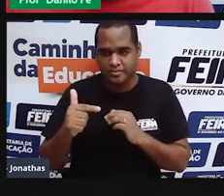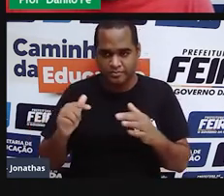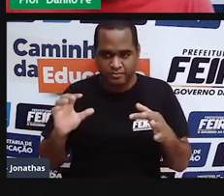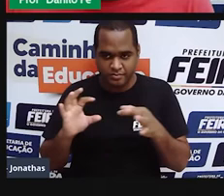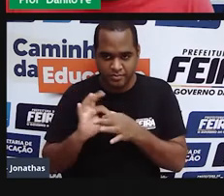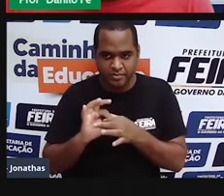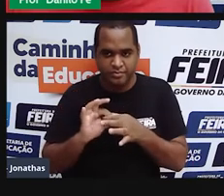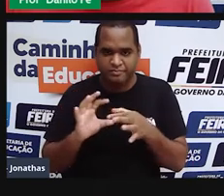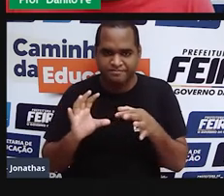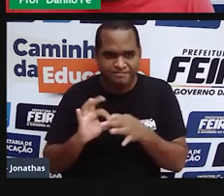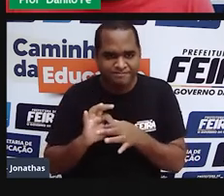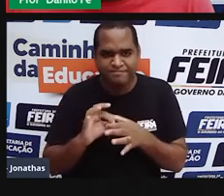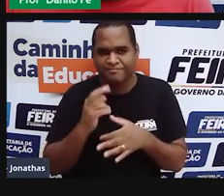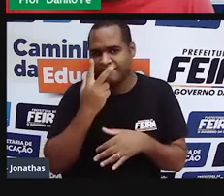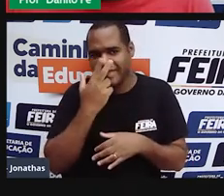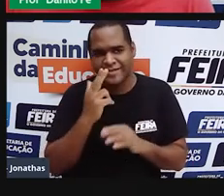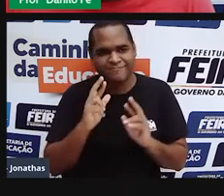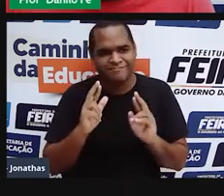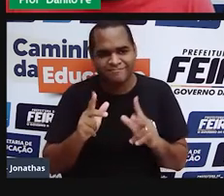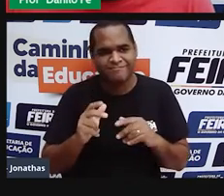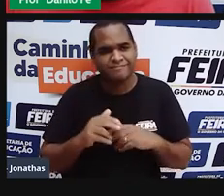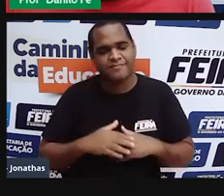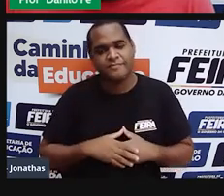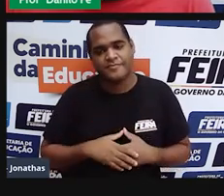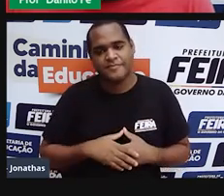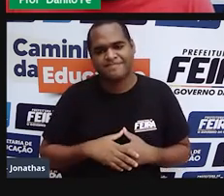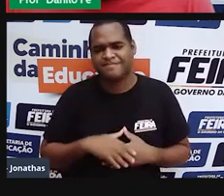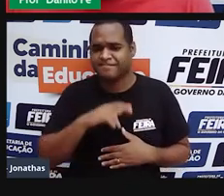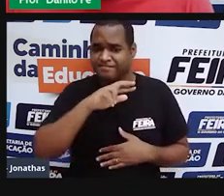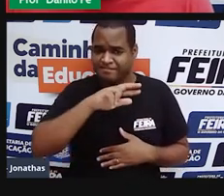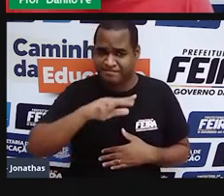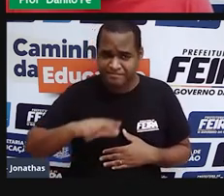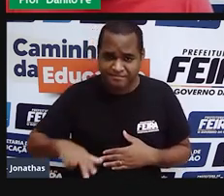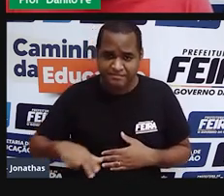Oi Larissa e